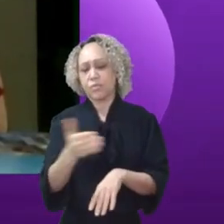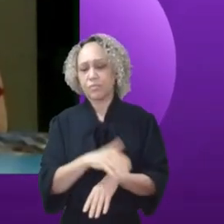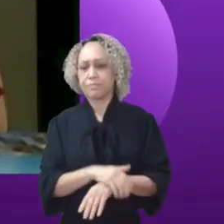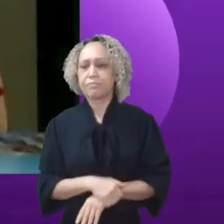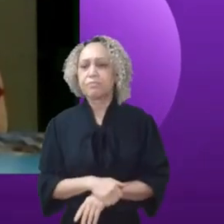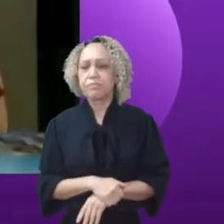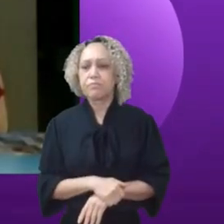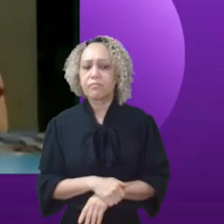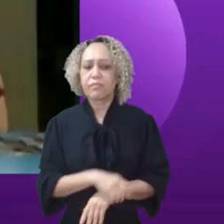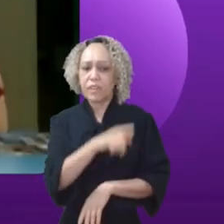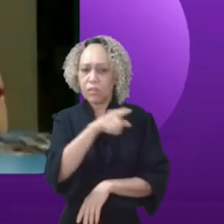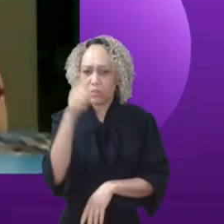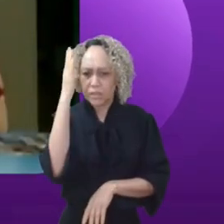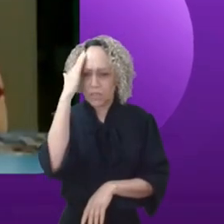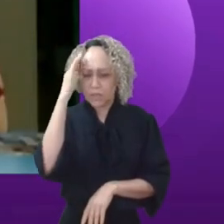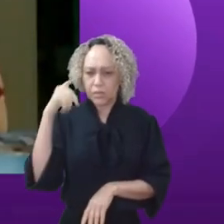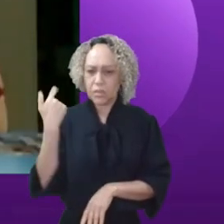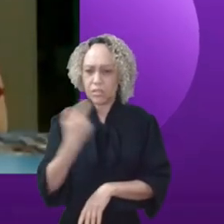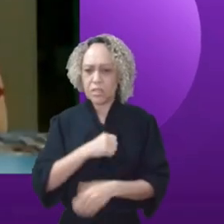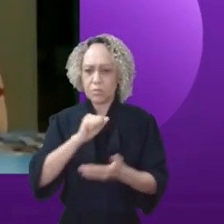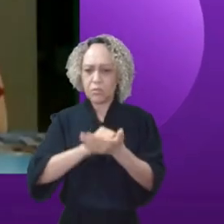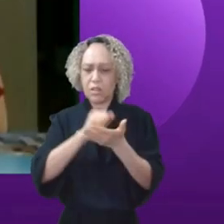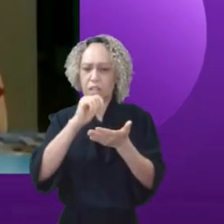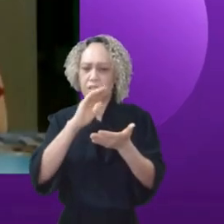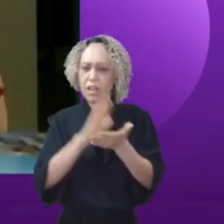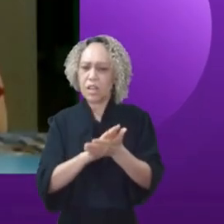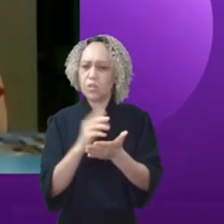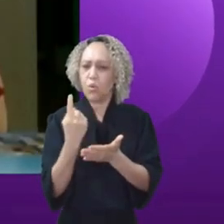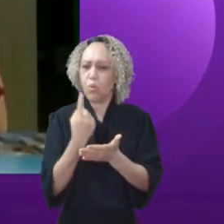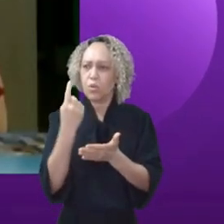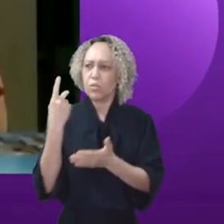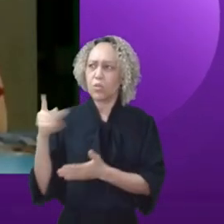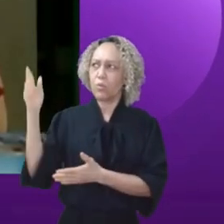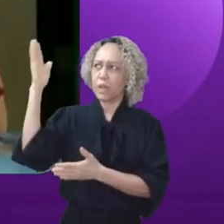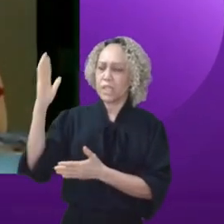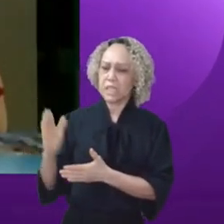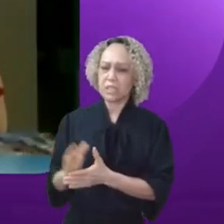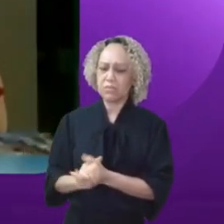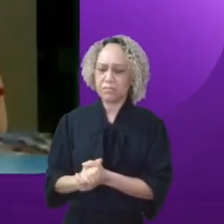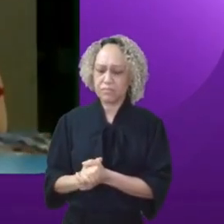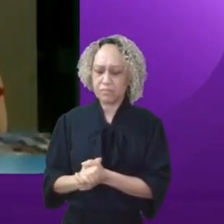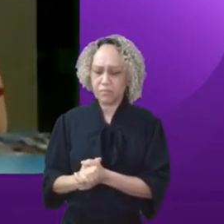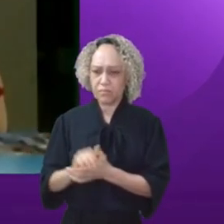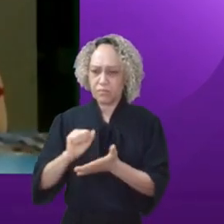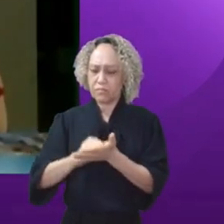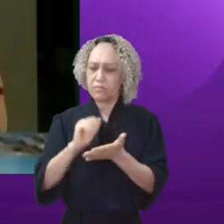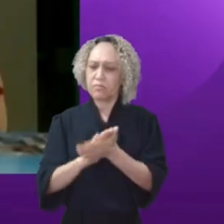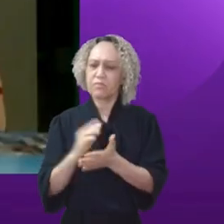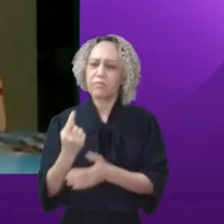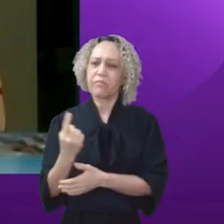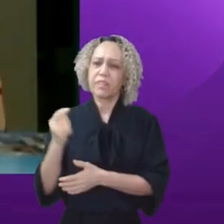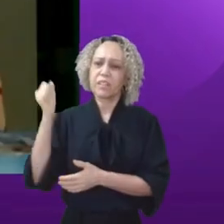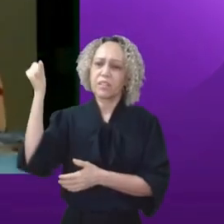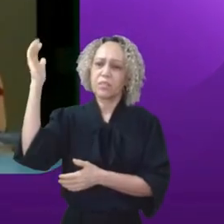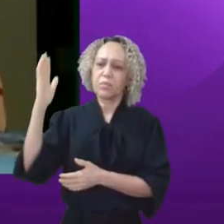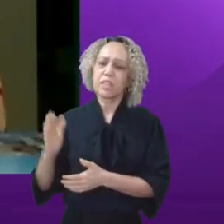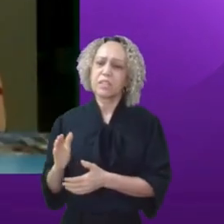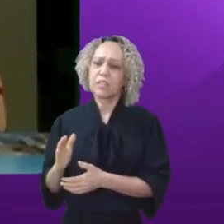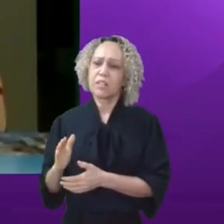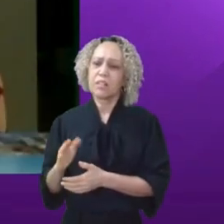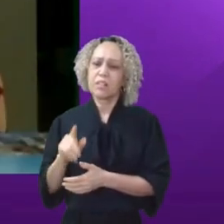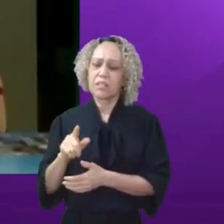que nós temos um cadastro único no Brasil. E esse cadastro único, ele faz exatamente,